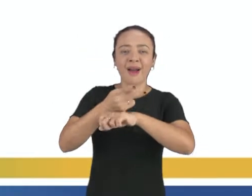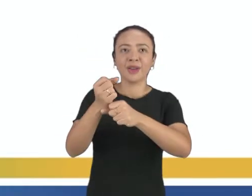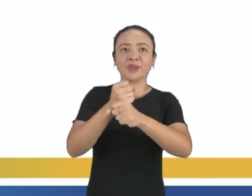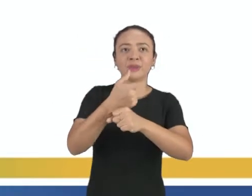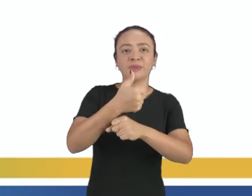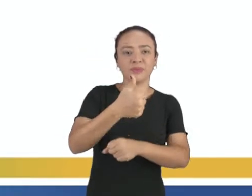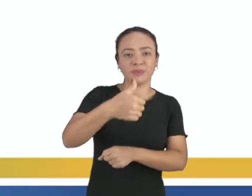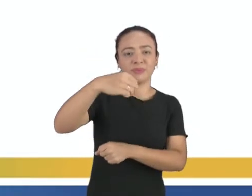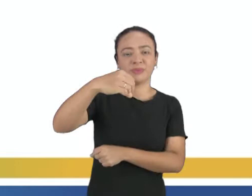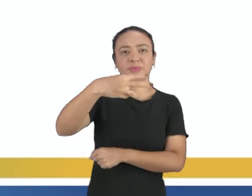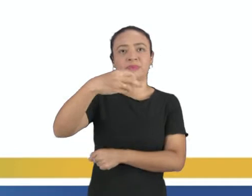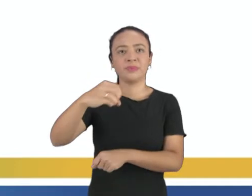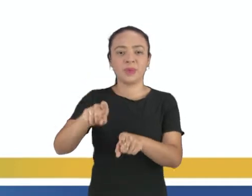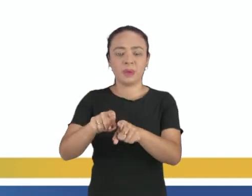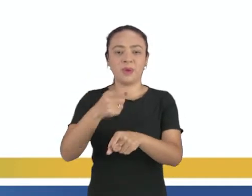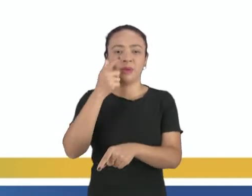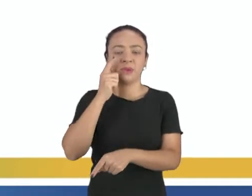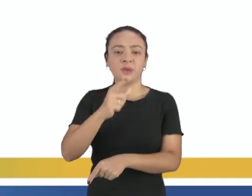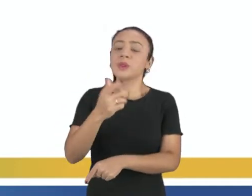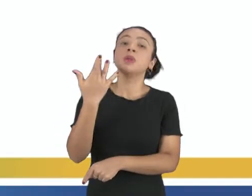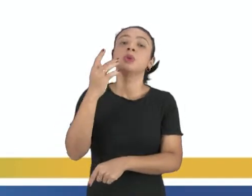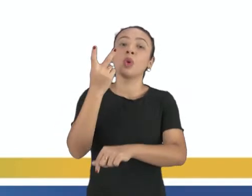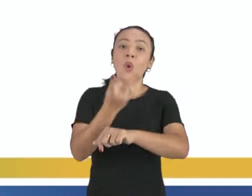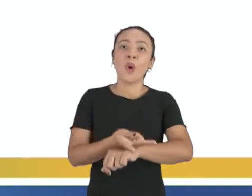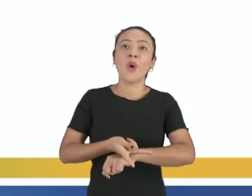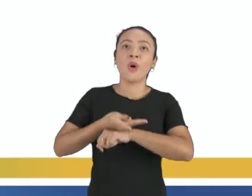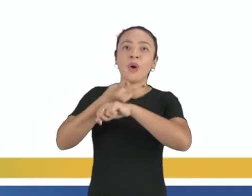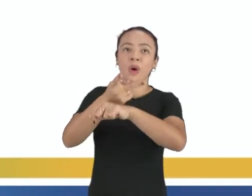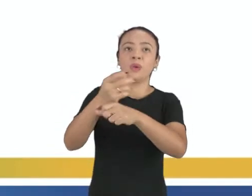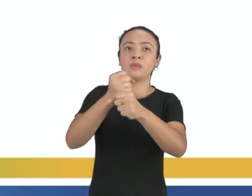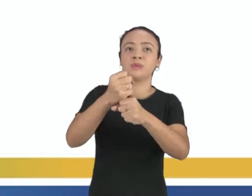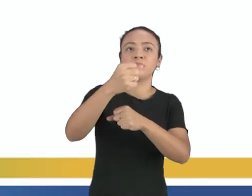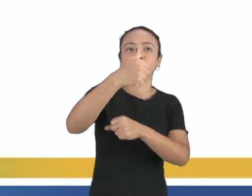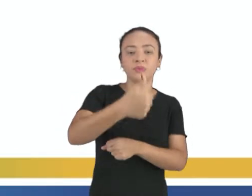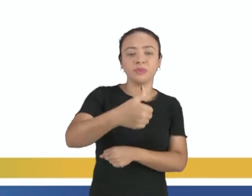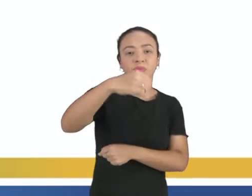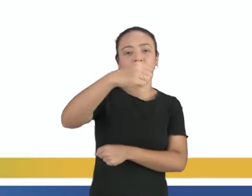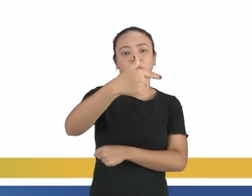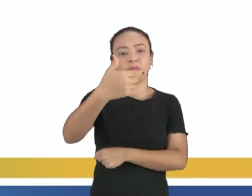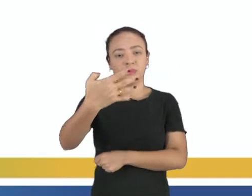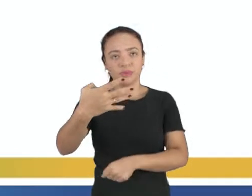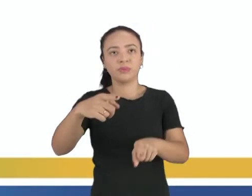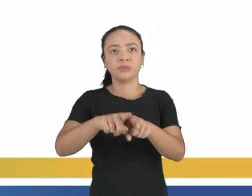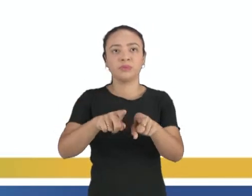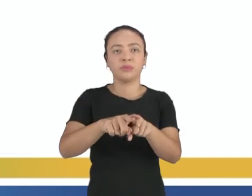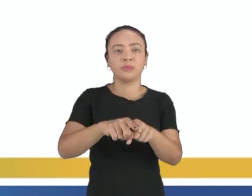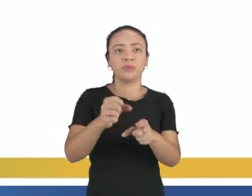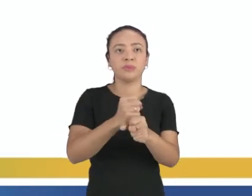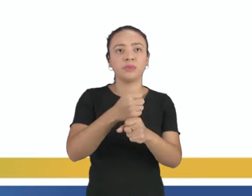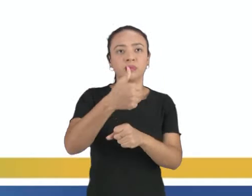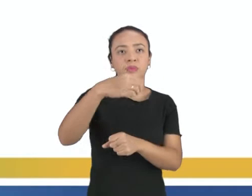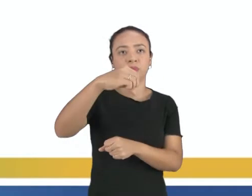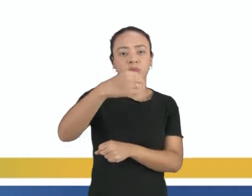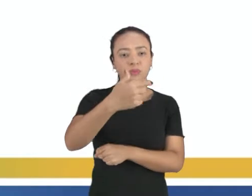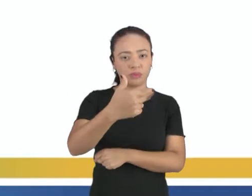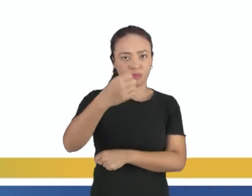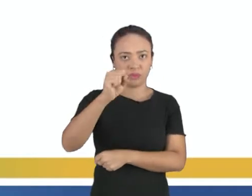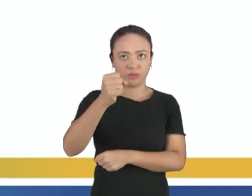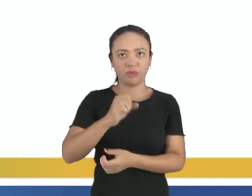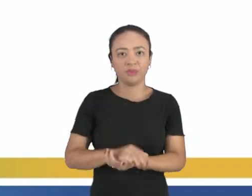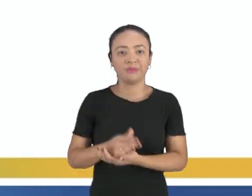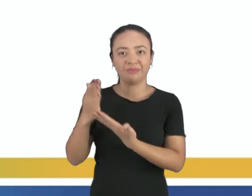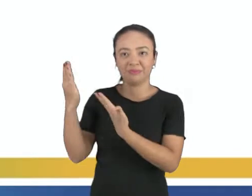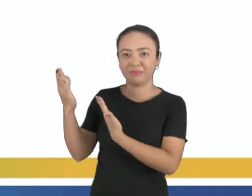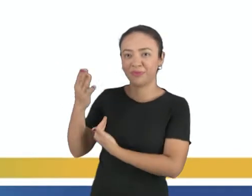1930, as conquistas da medalha de ouro nas Olimpíadas em 1924 e 1928, tá? Galerinha,